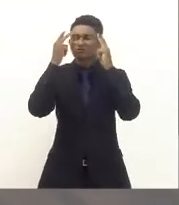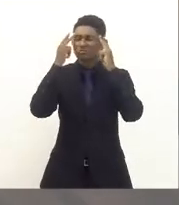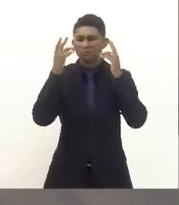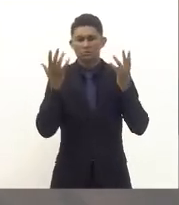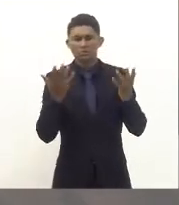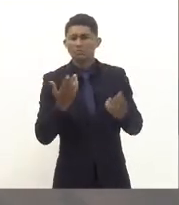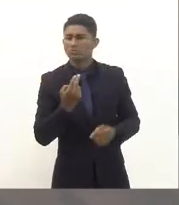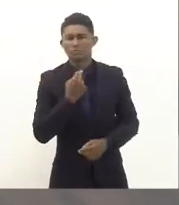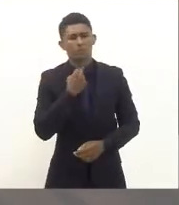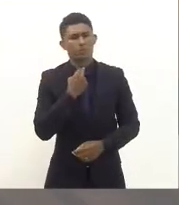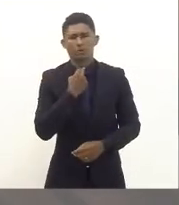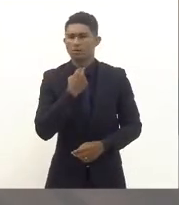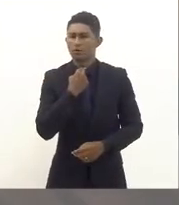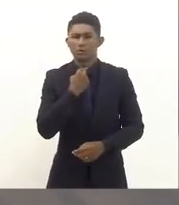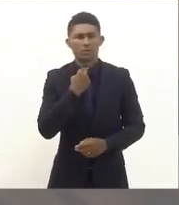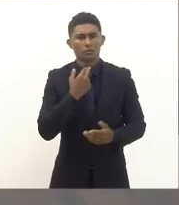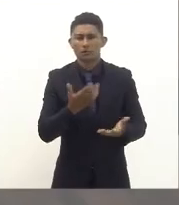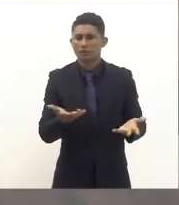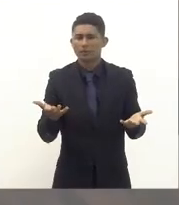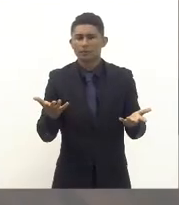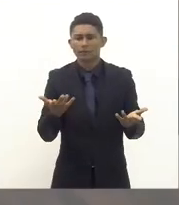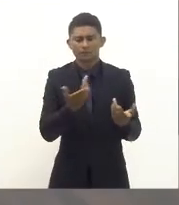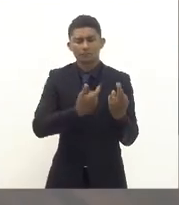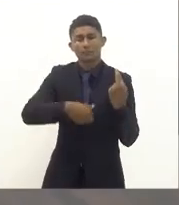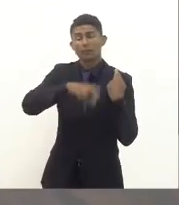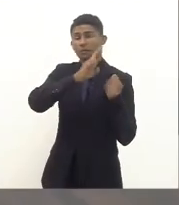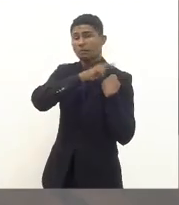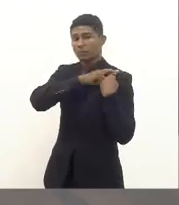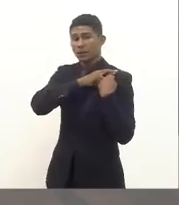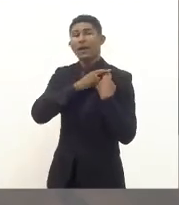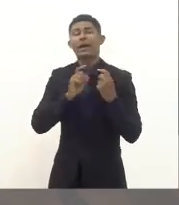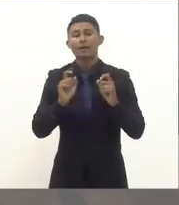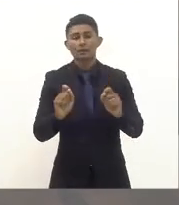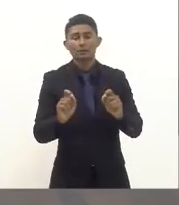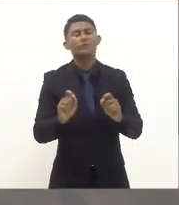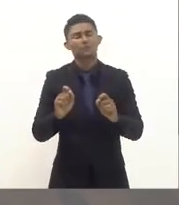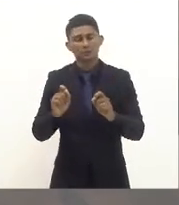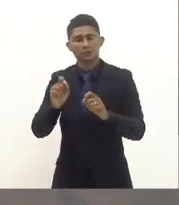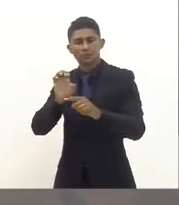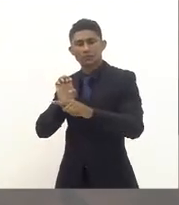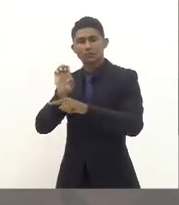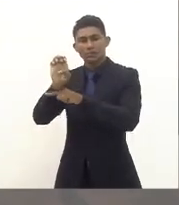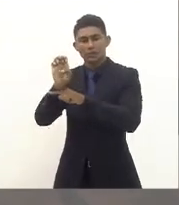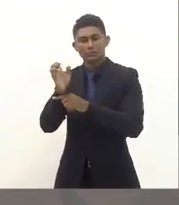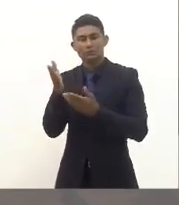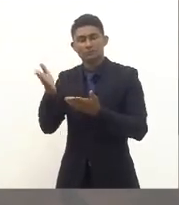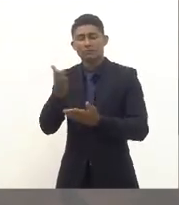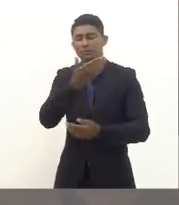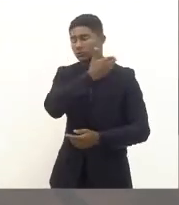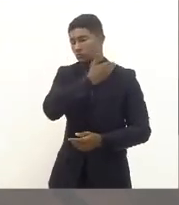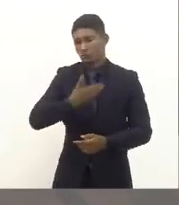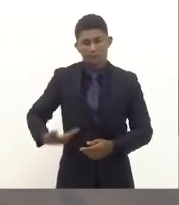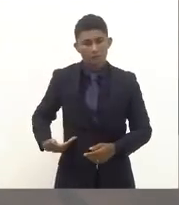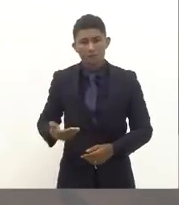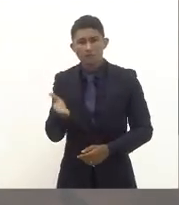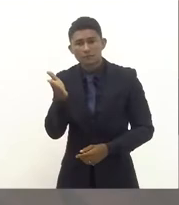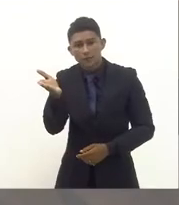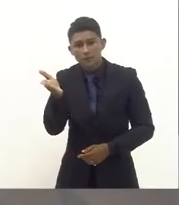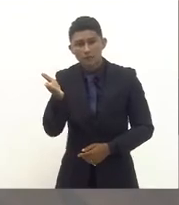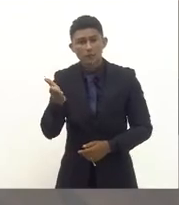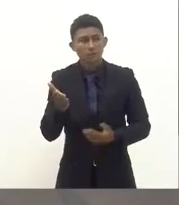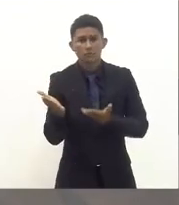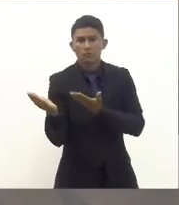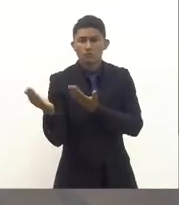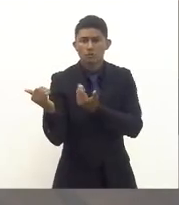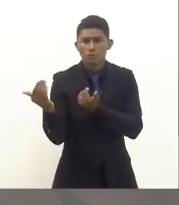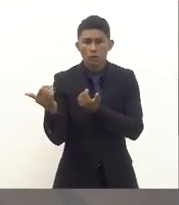sociedade Fluminense e essa responsabilidade é do governo do estado de garantia oportunidade para juventudes